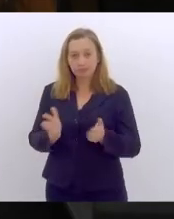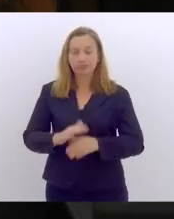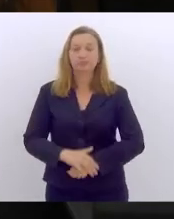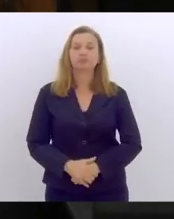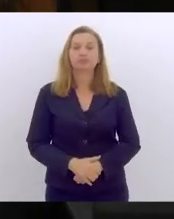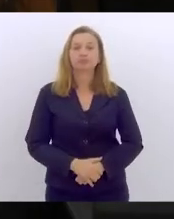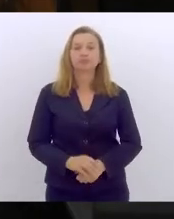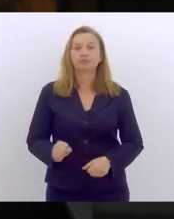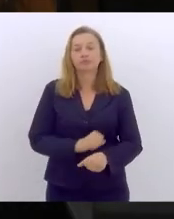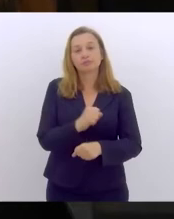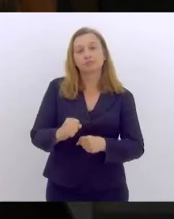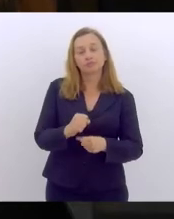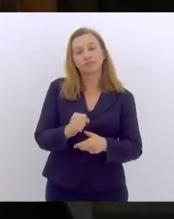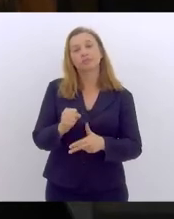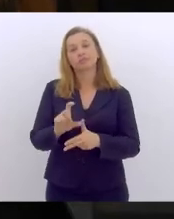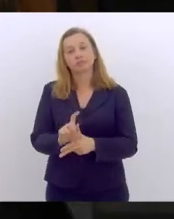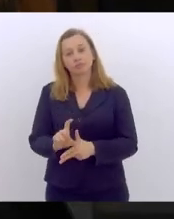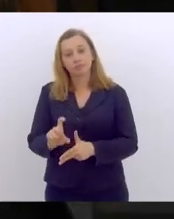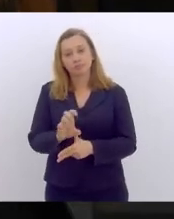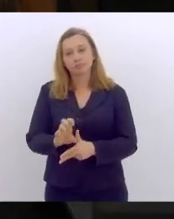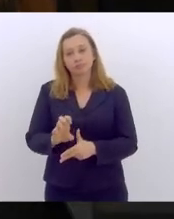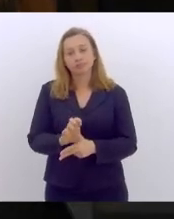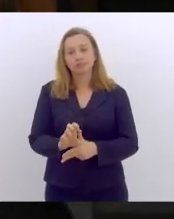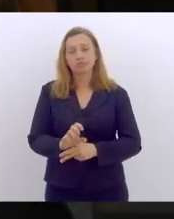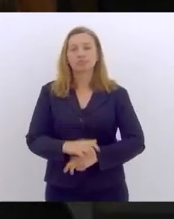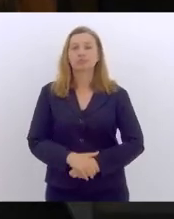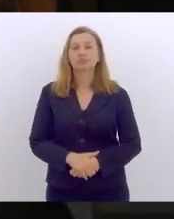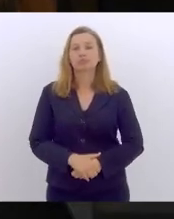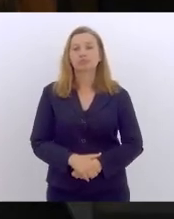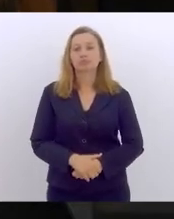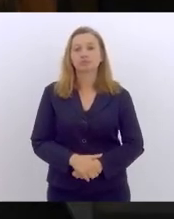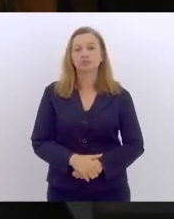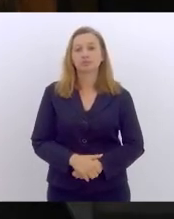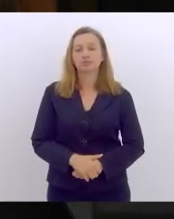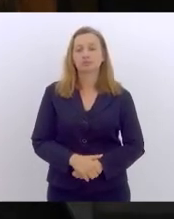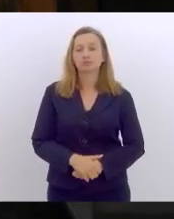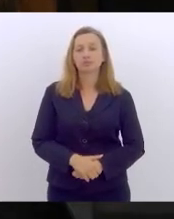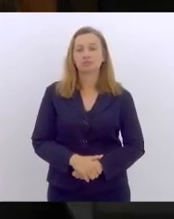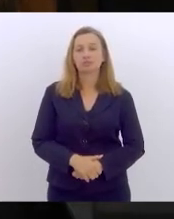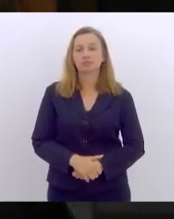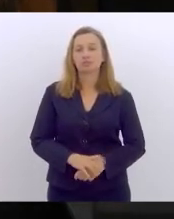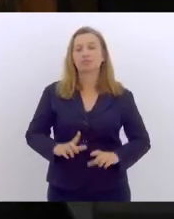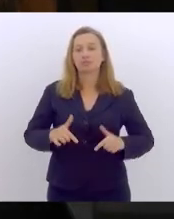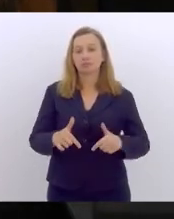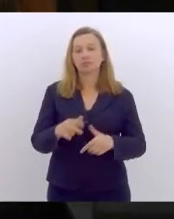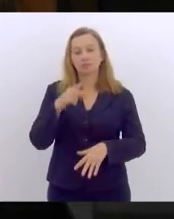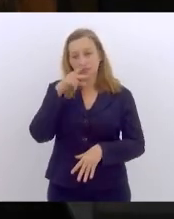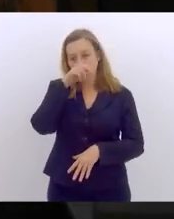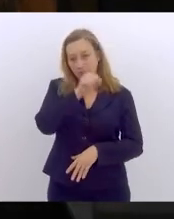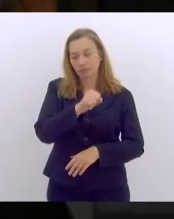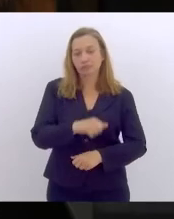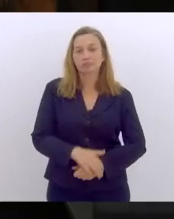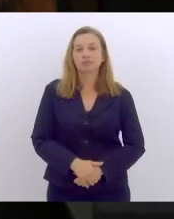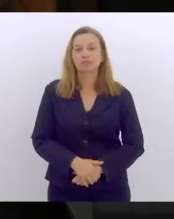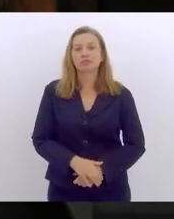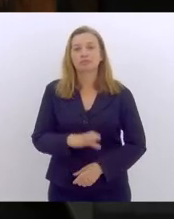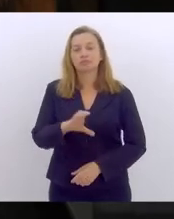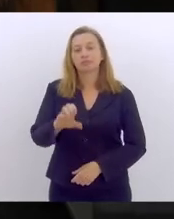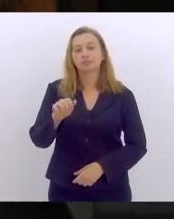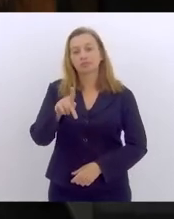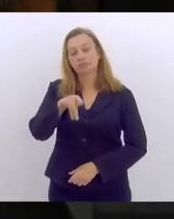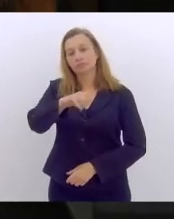o Poder Executivo tisna de forma muito forte a